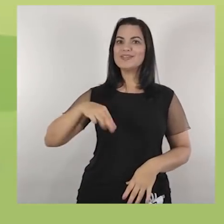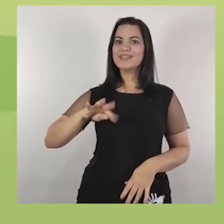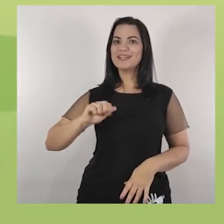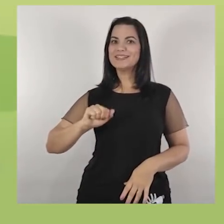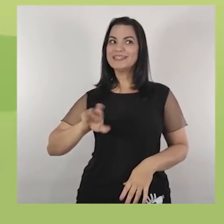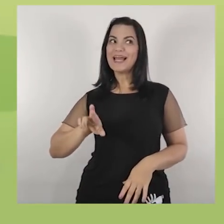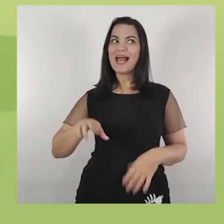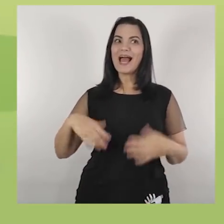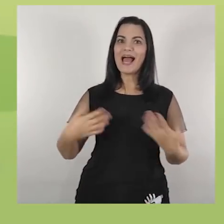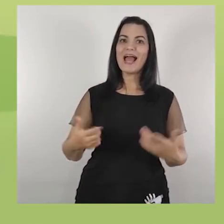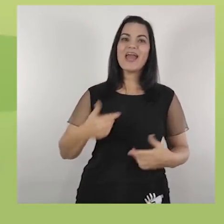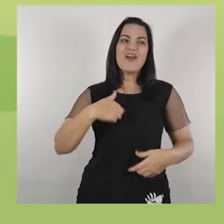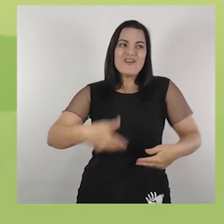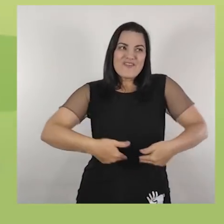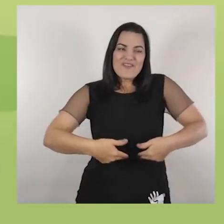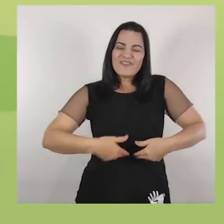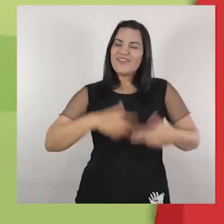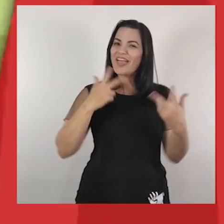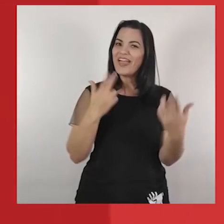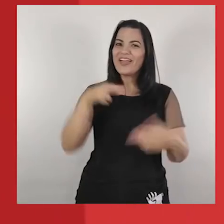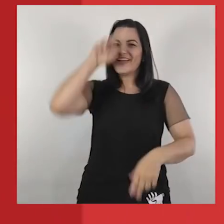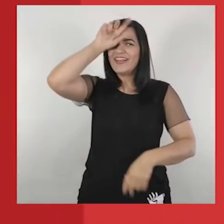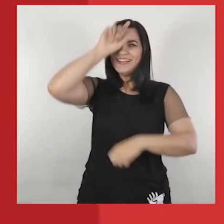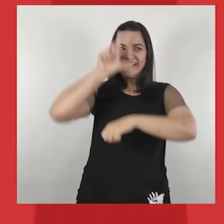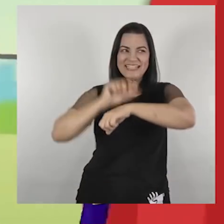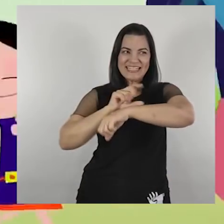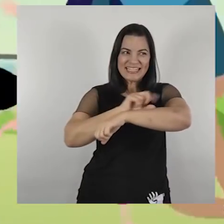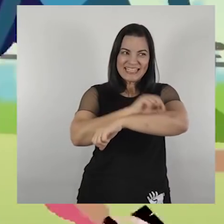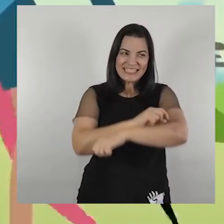com fome de formiga.